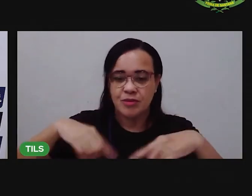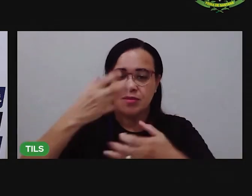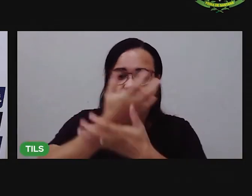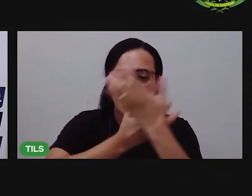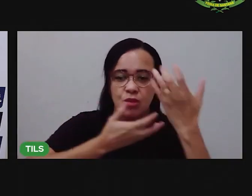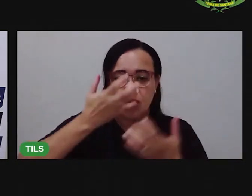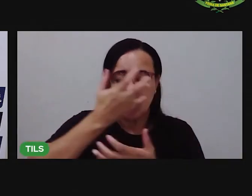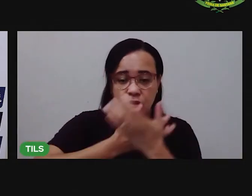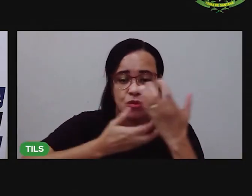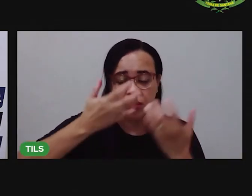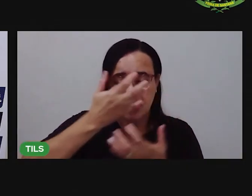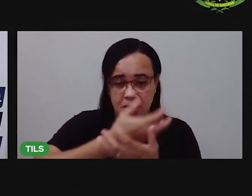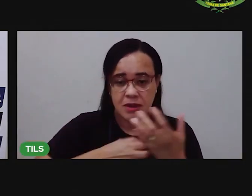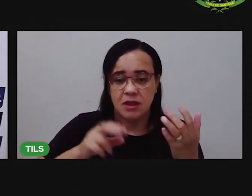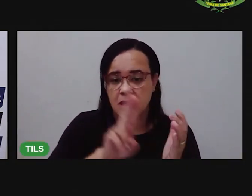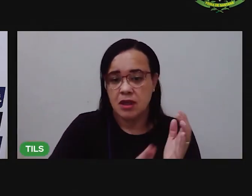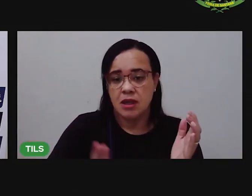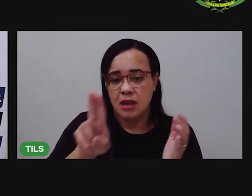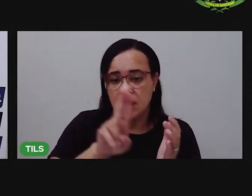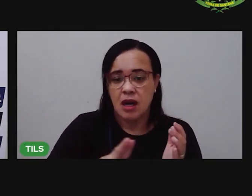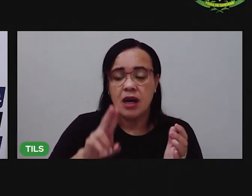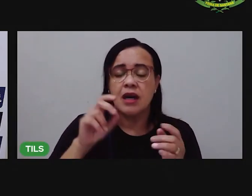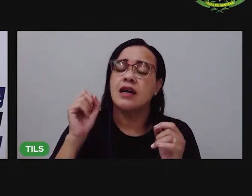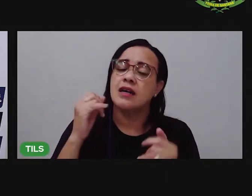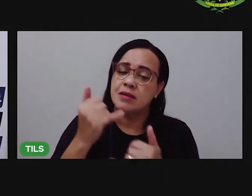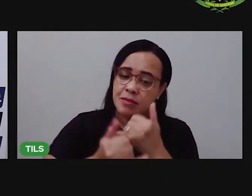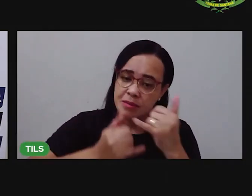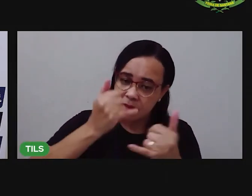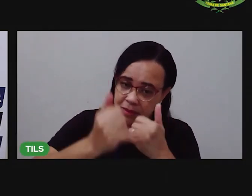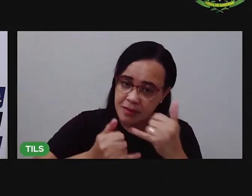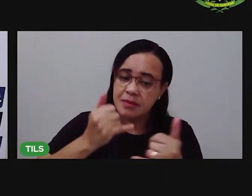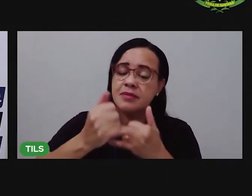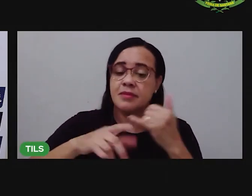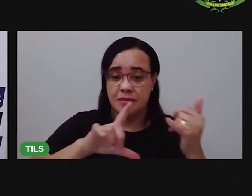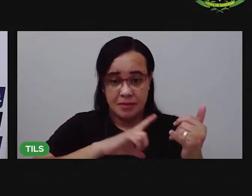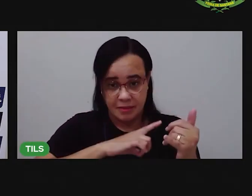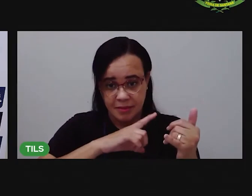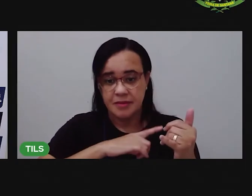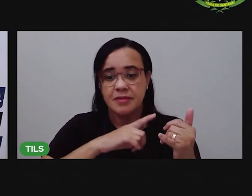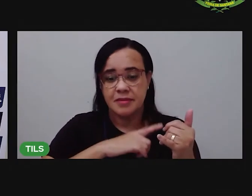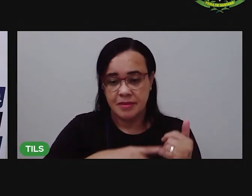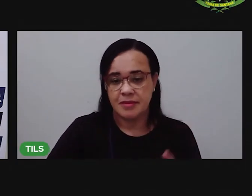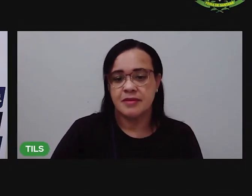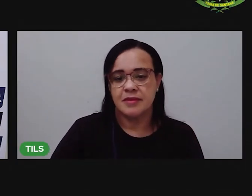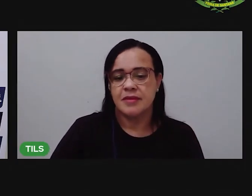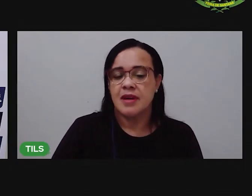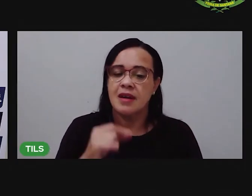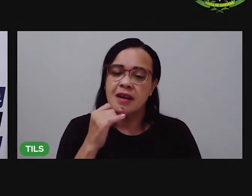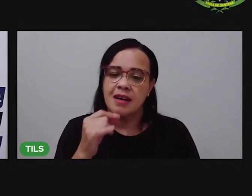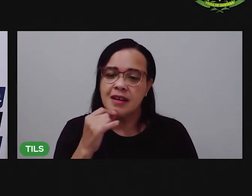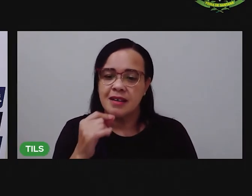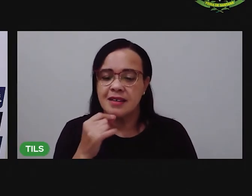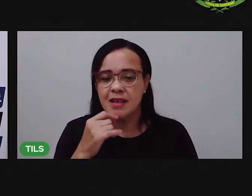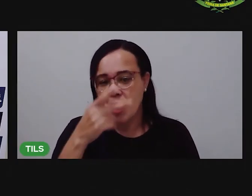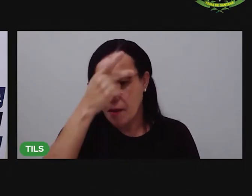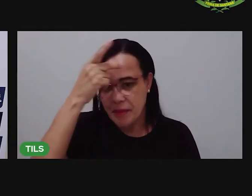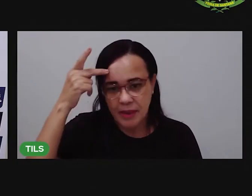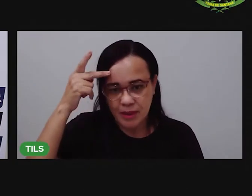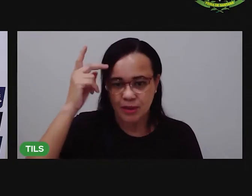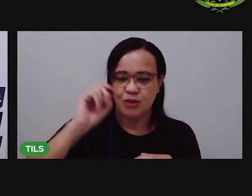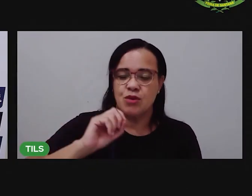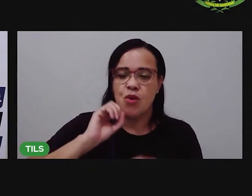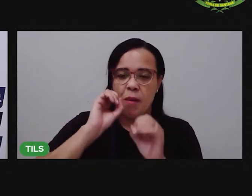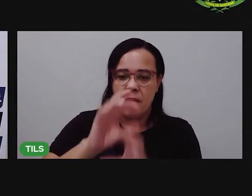também é utilizada uma brincadeira em que o mestre vai dando indicações